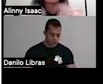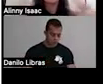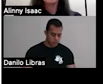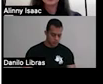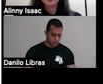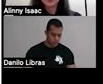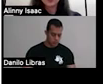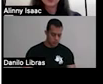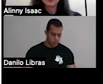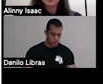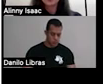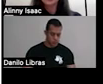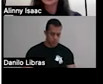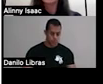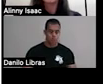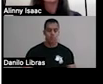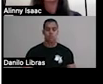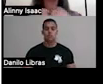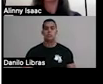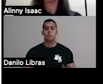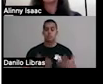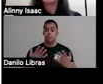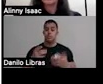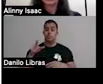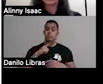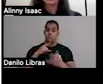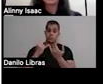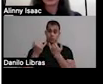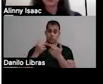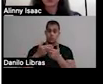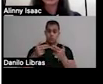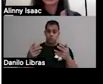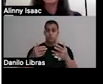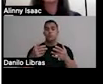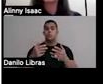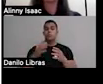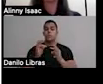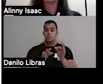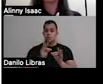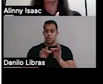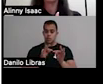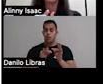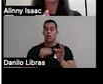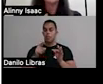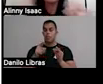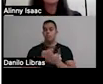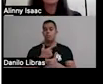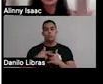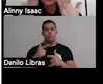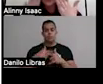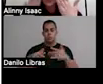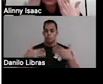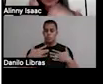esse elevado índice, né, de pacientes que são refratários a esse tratamento, se torna cada vez mais um grande problema, né, de